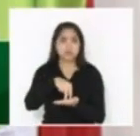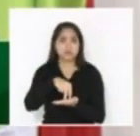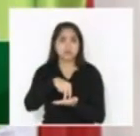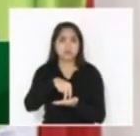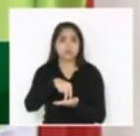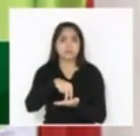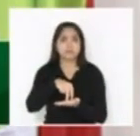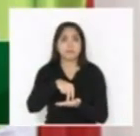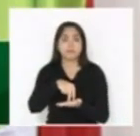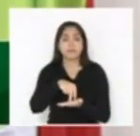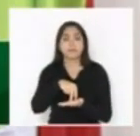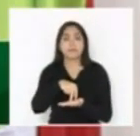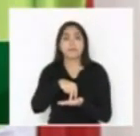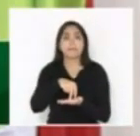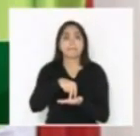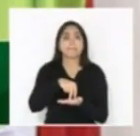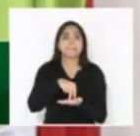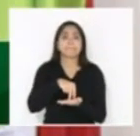uma parte.